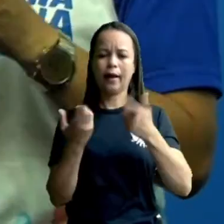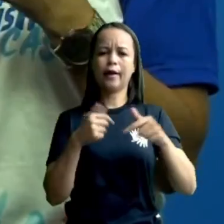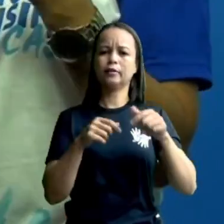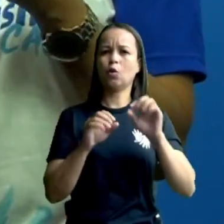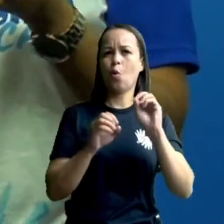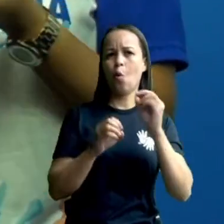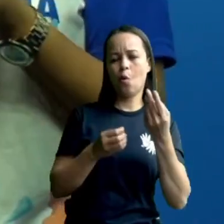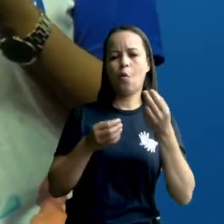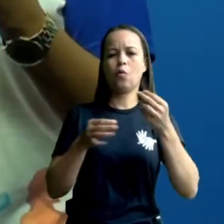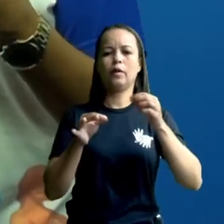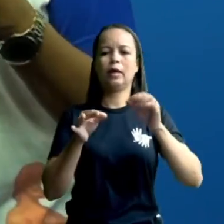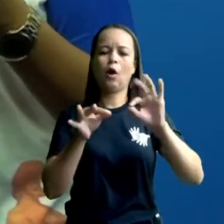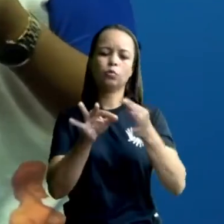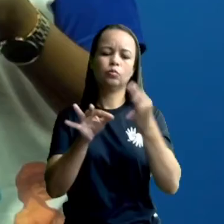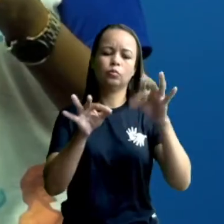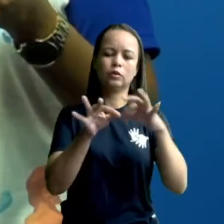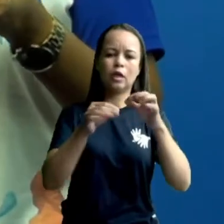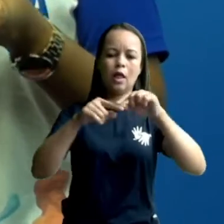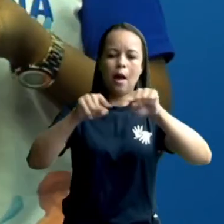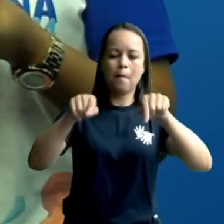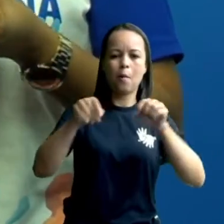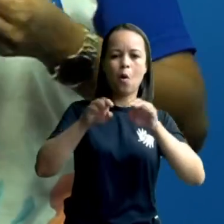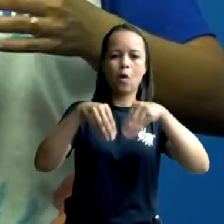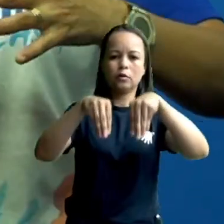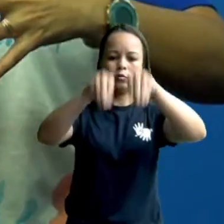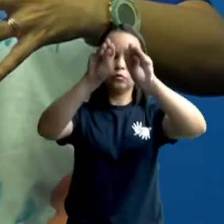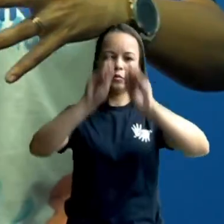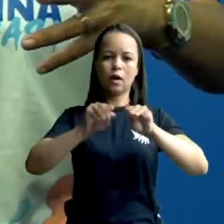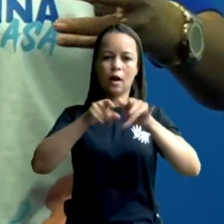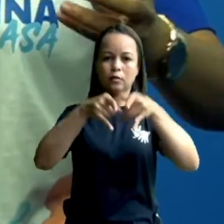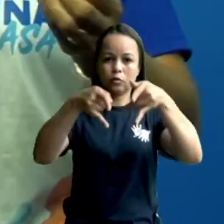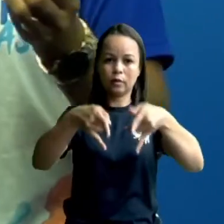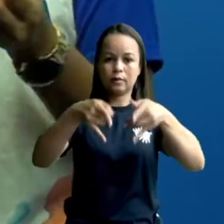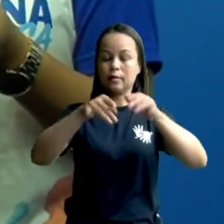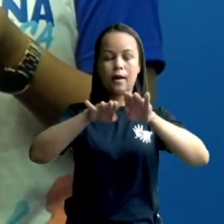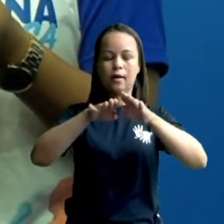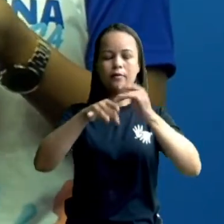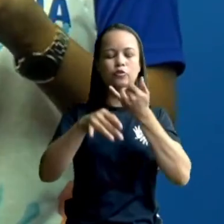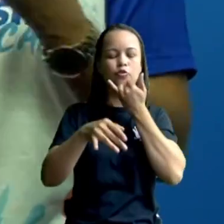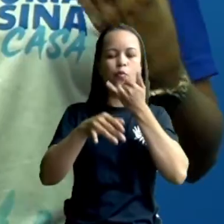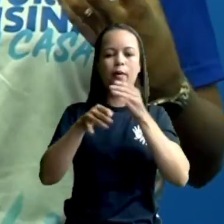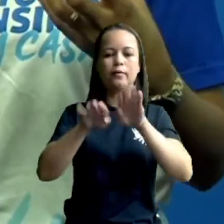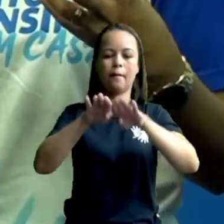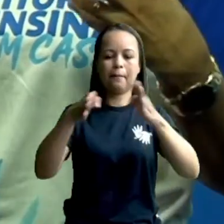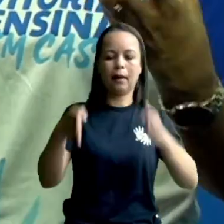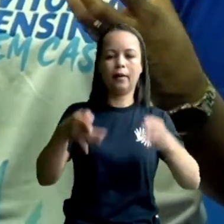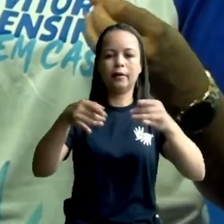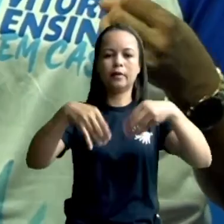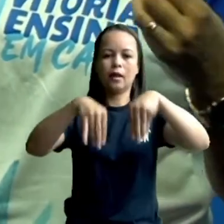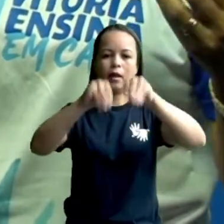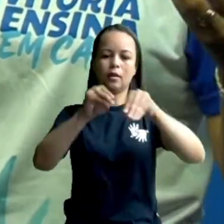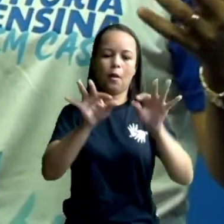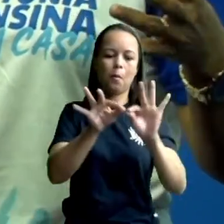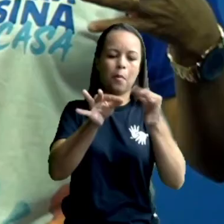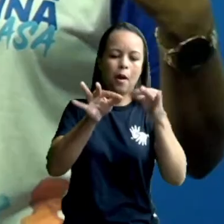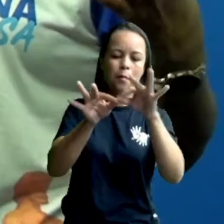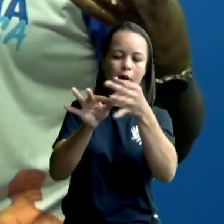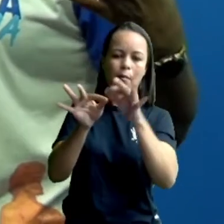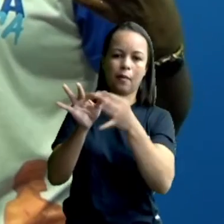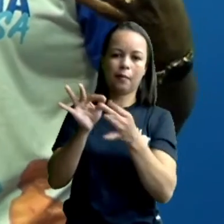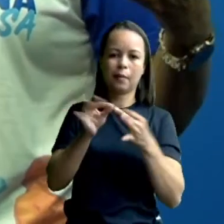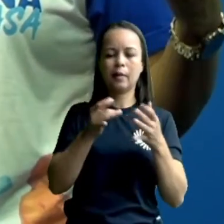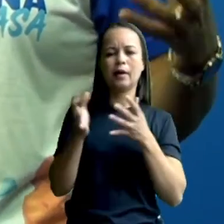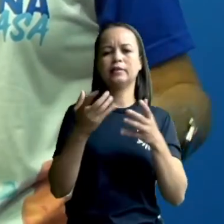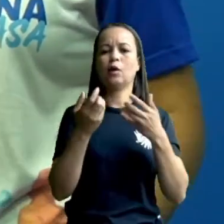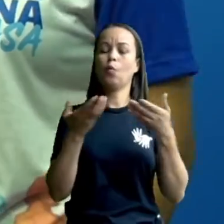né? Então, quando a gente está trabalhando com essas ideias de borda ou medir espaços, isso é o conceito de perímetro e área que a